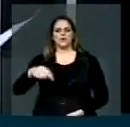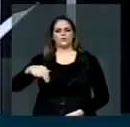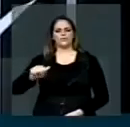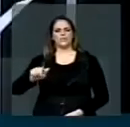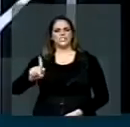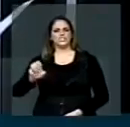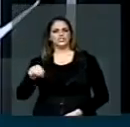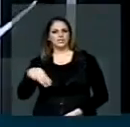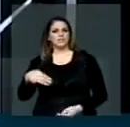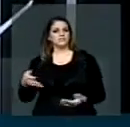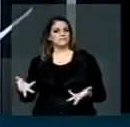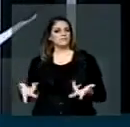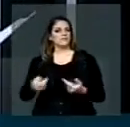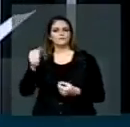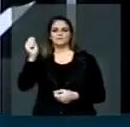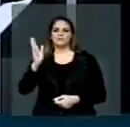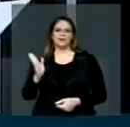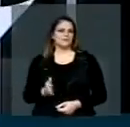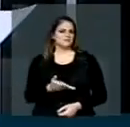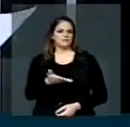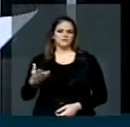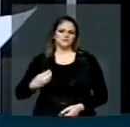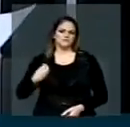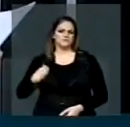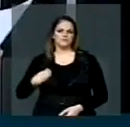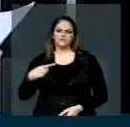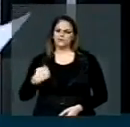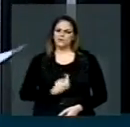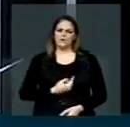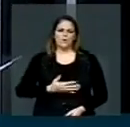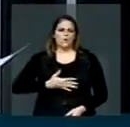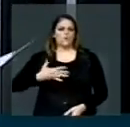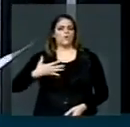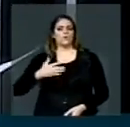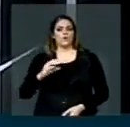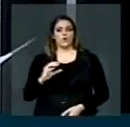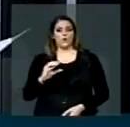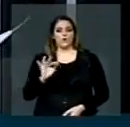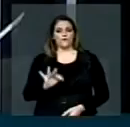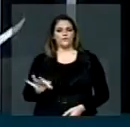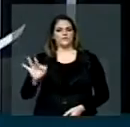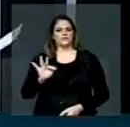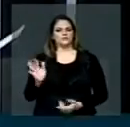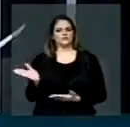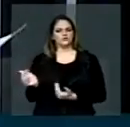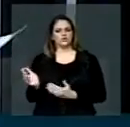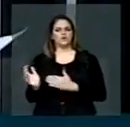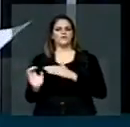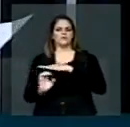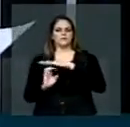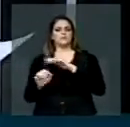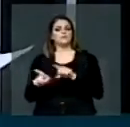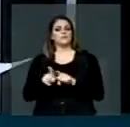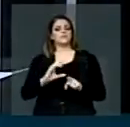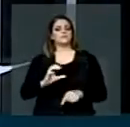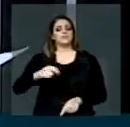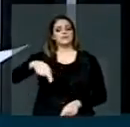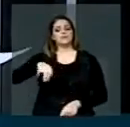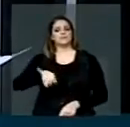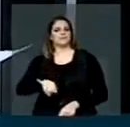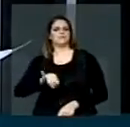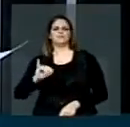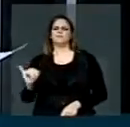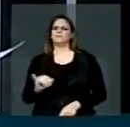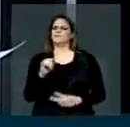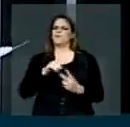esse país, que é um orgulho para todos nós, tanto a Confederação Nacional dos Jovens Empresários e a CNI, pelo papel fundamental